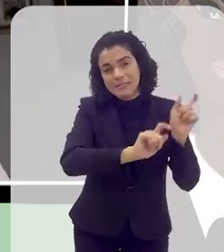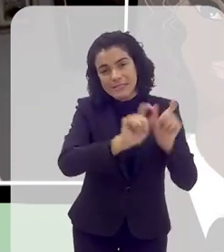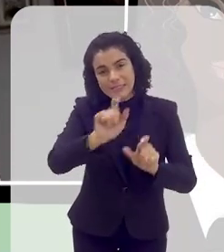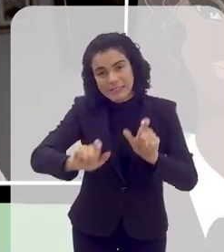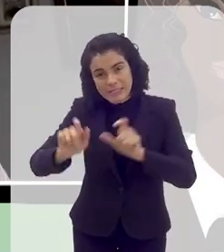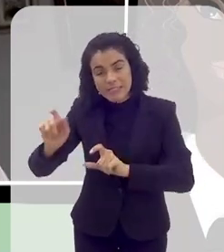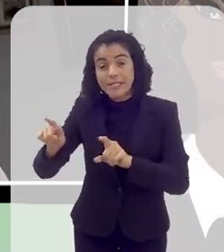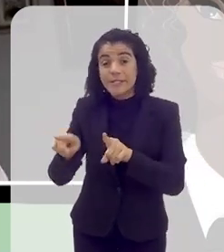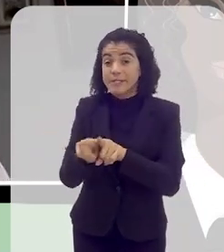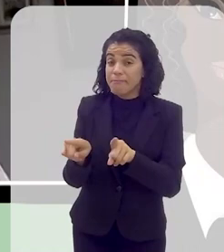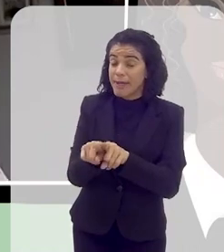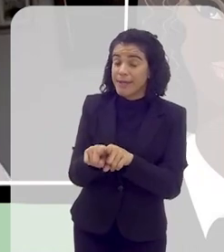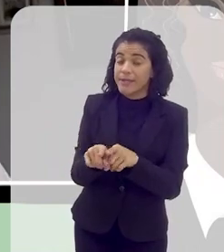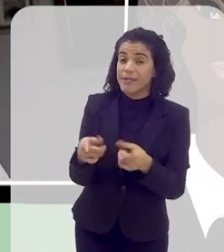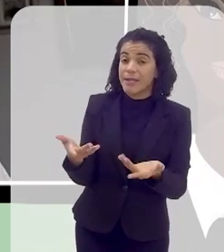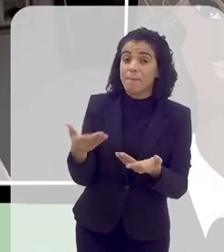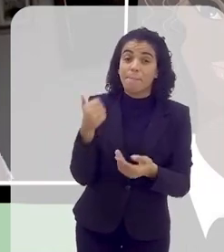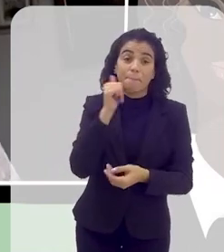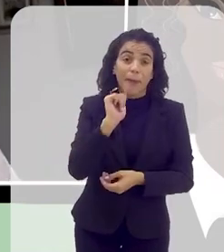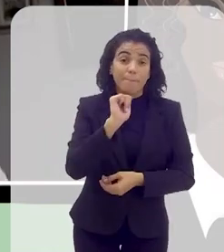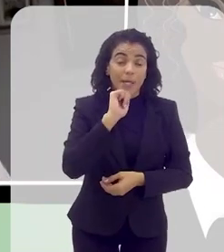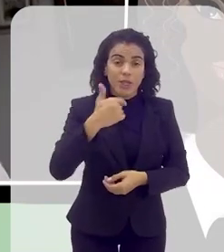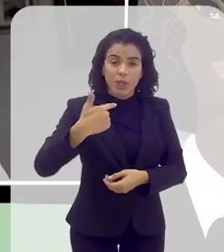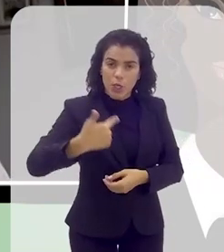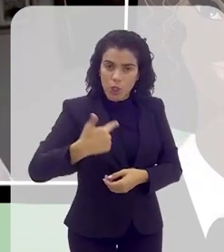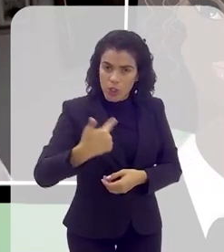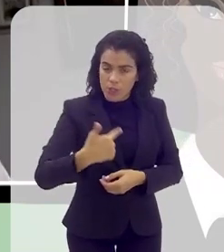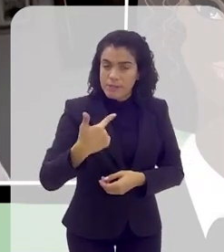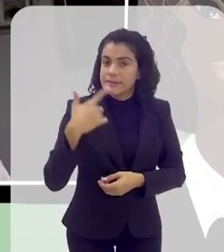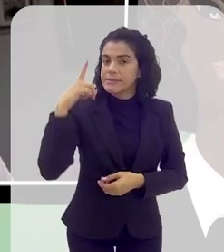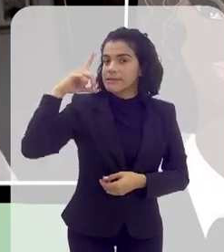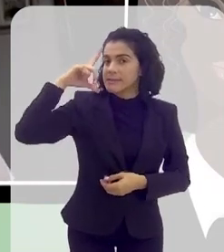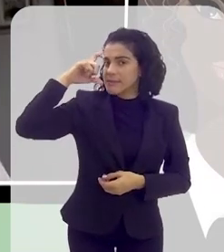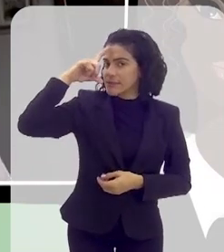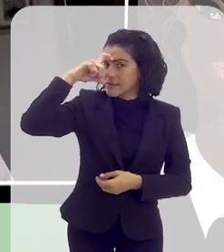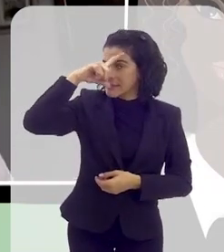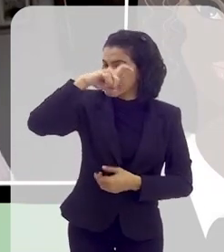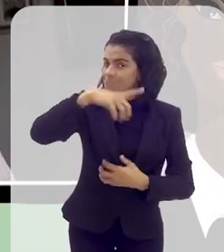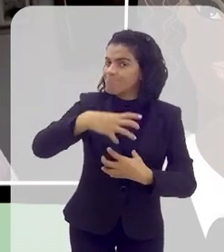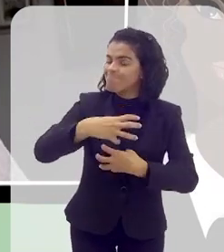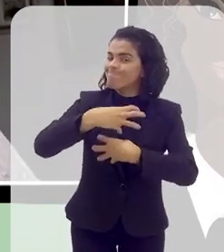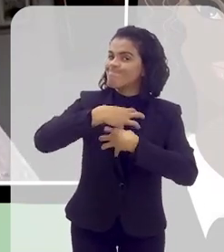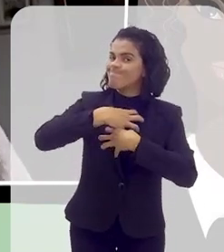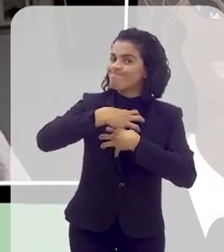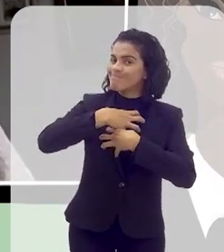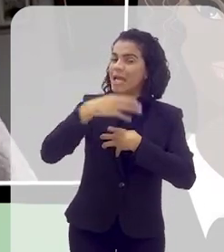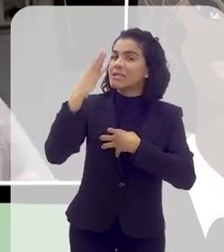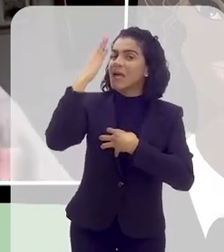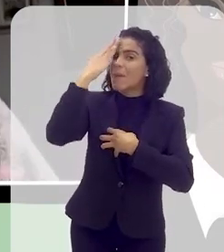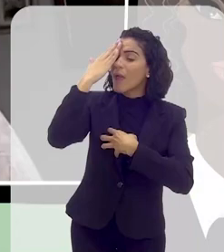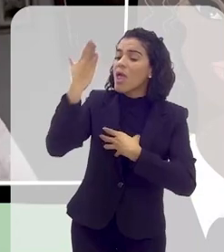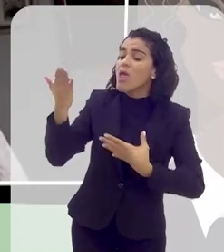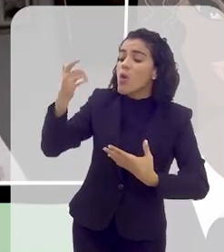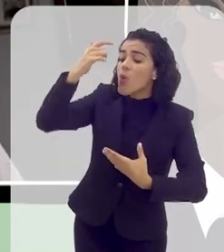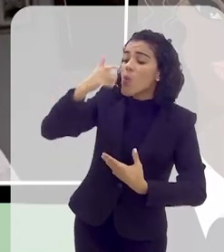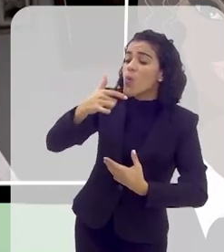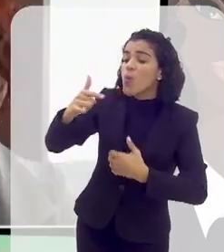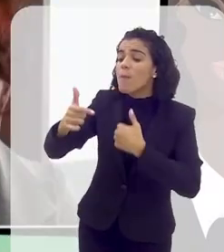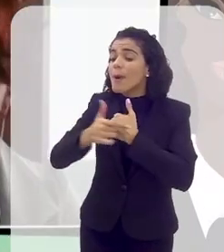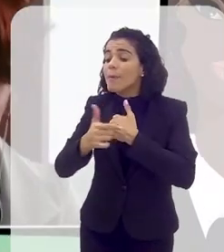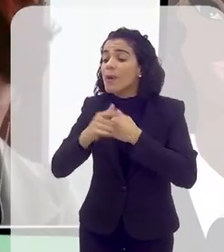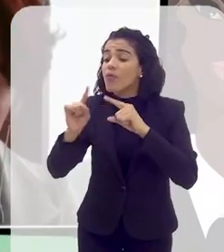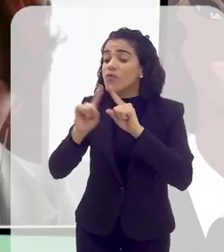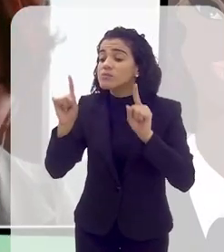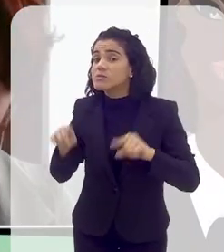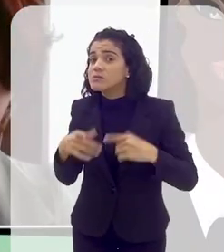às pessoas. E assim, para a madrasta é muito difícil saber exatamente qual é o seu papel